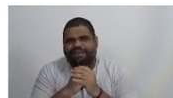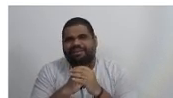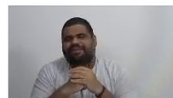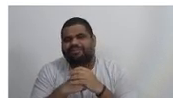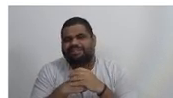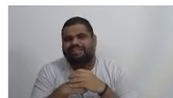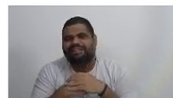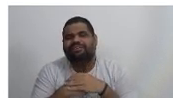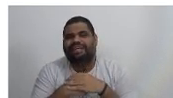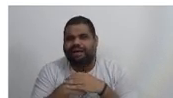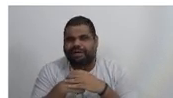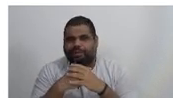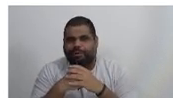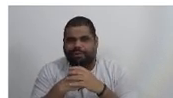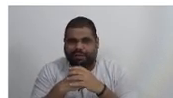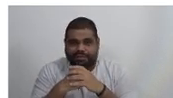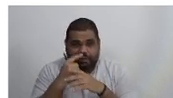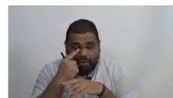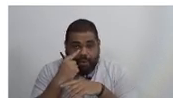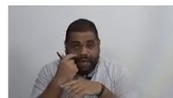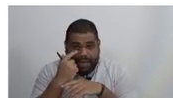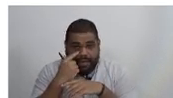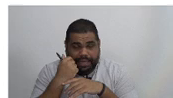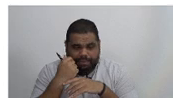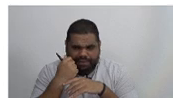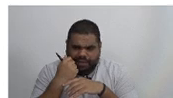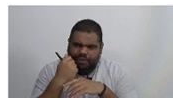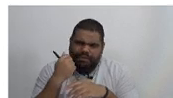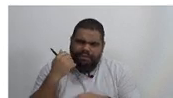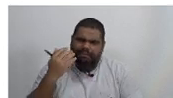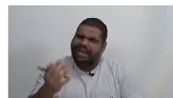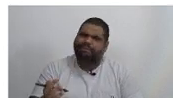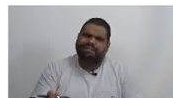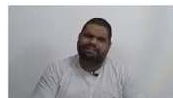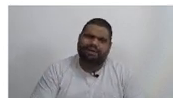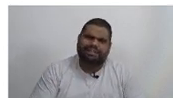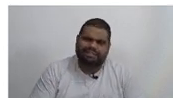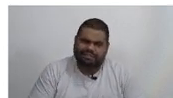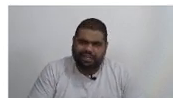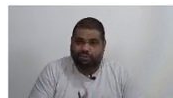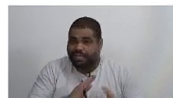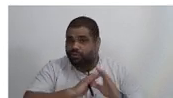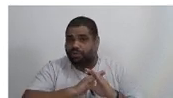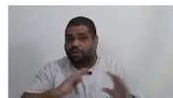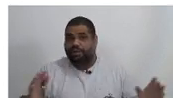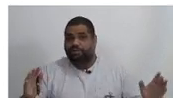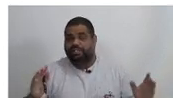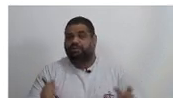MPP você não terá mais problemas com RLM. Então, para participar desse